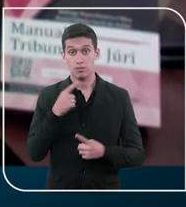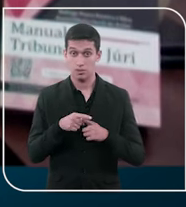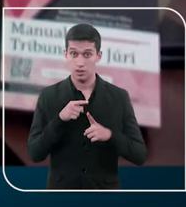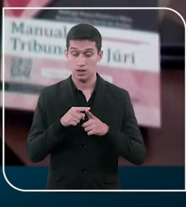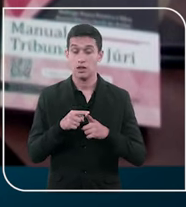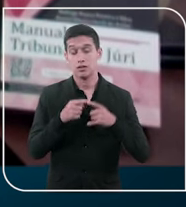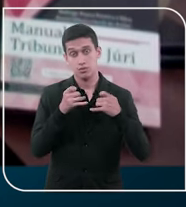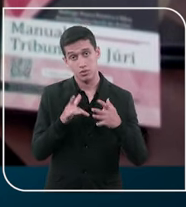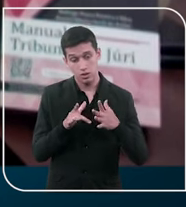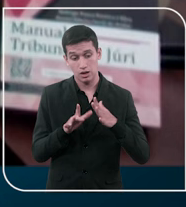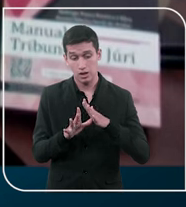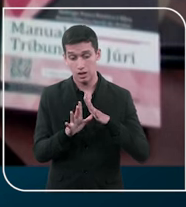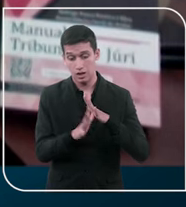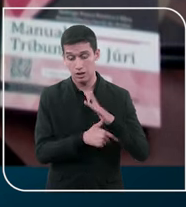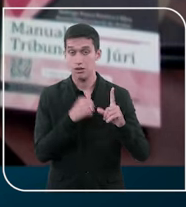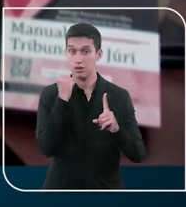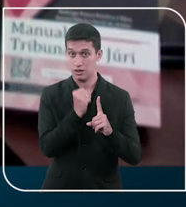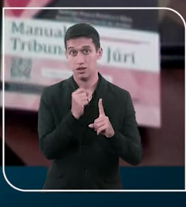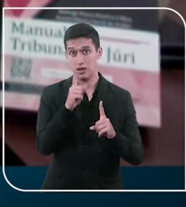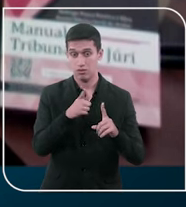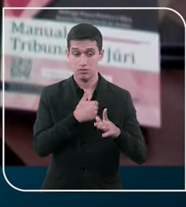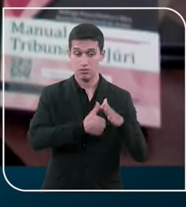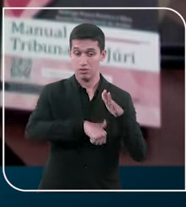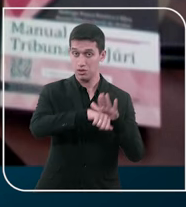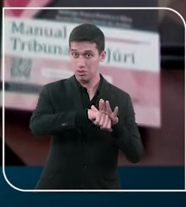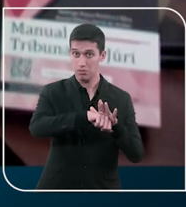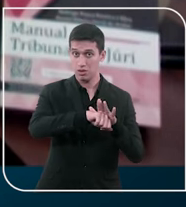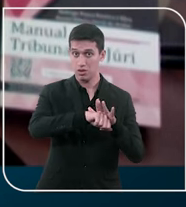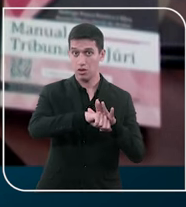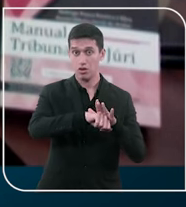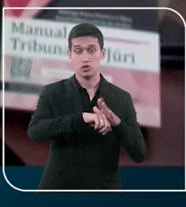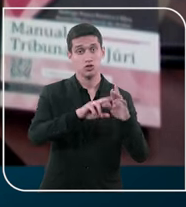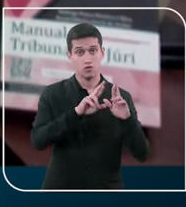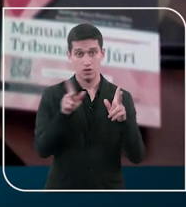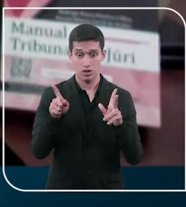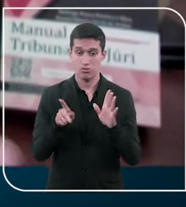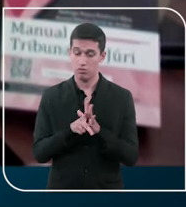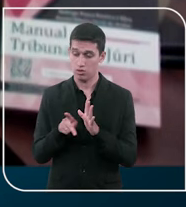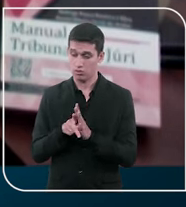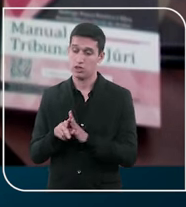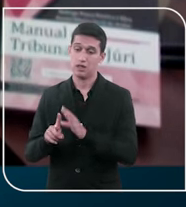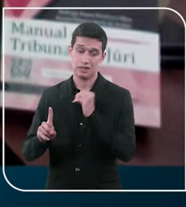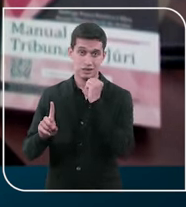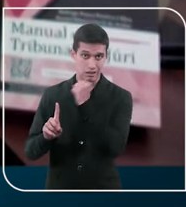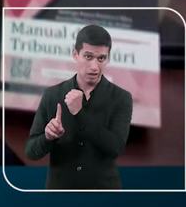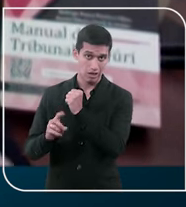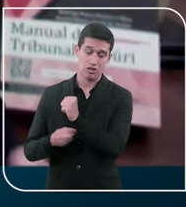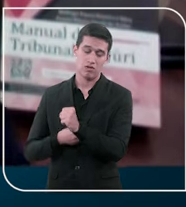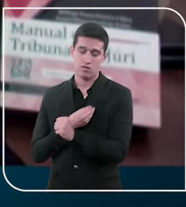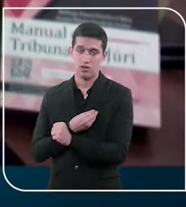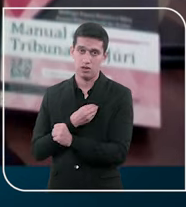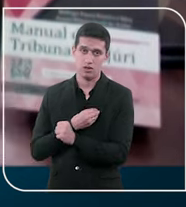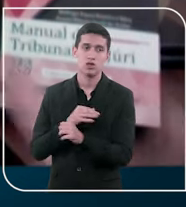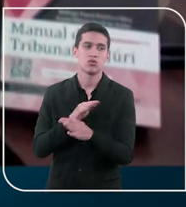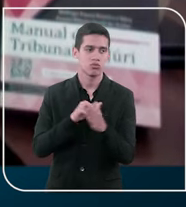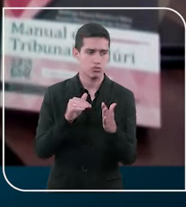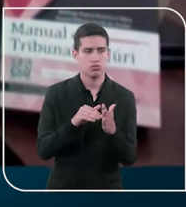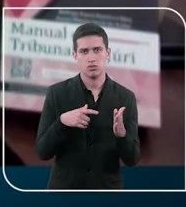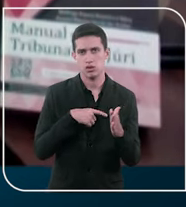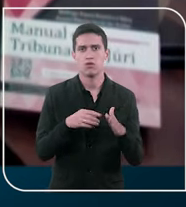é de que o latrocínio é um crime patrimonial. E, claro, isso tem todo